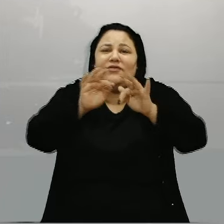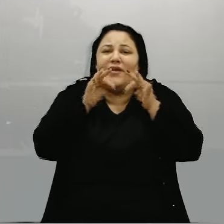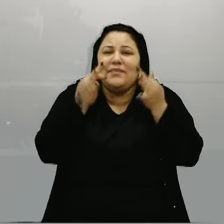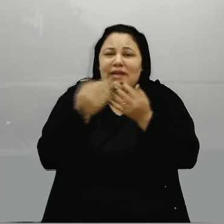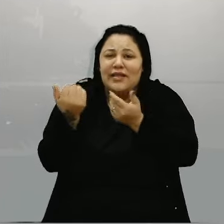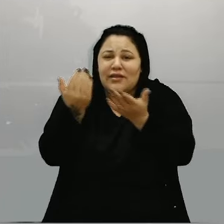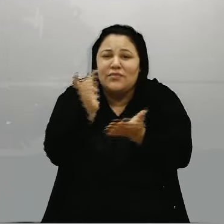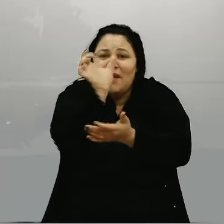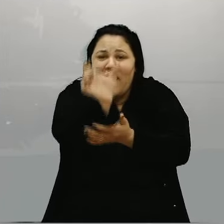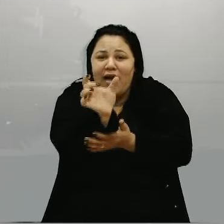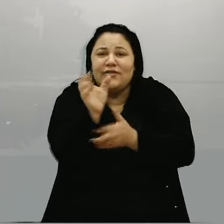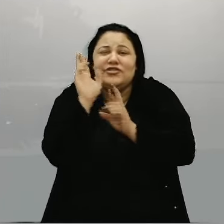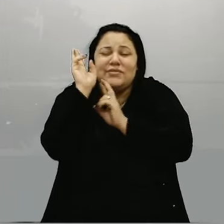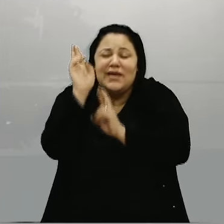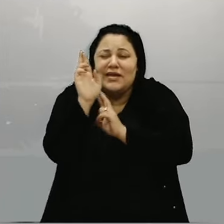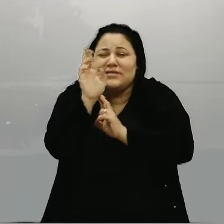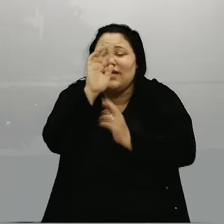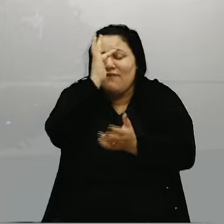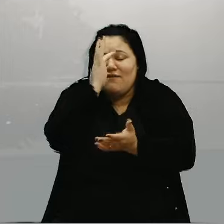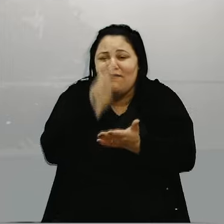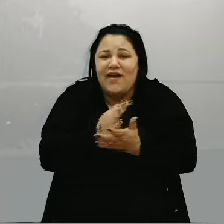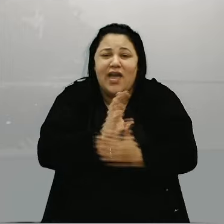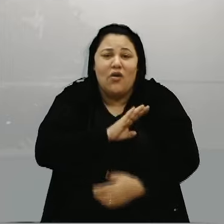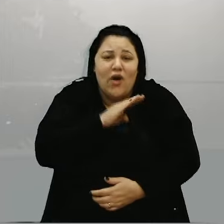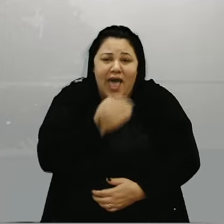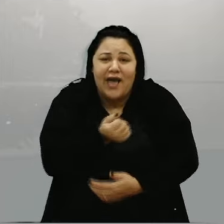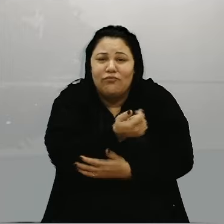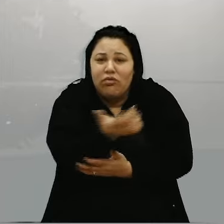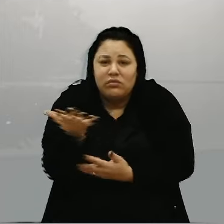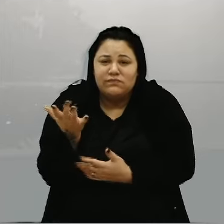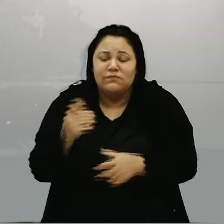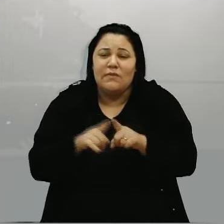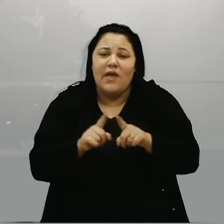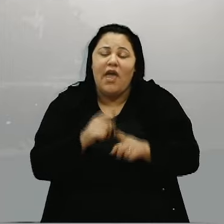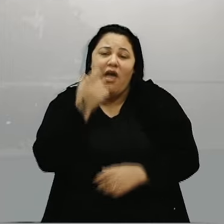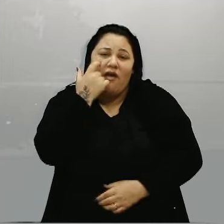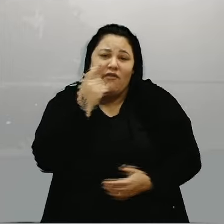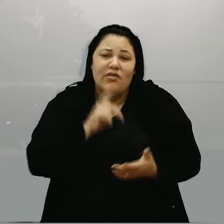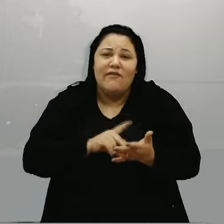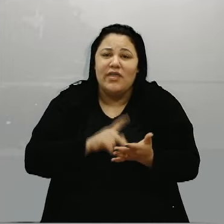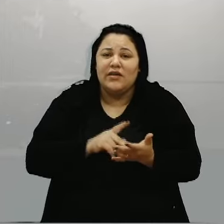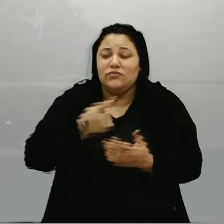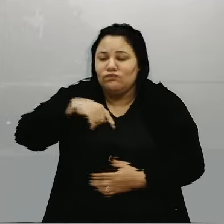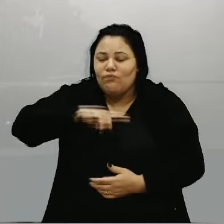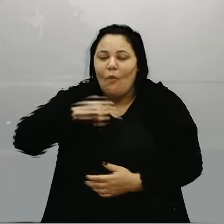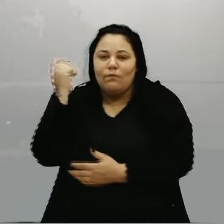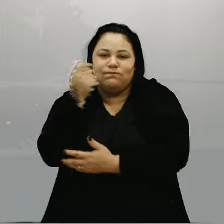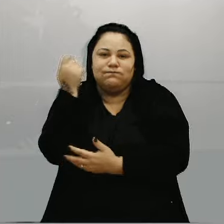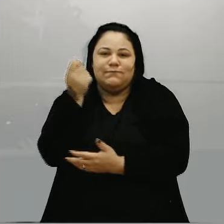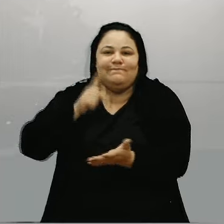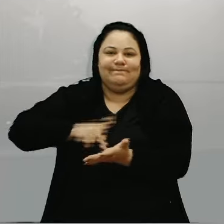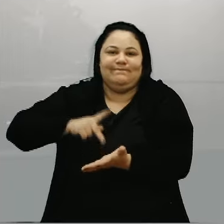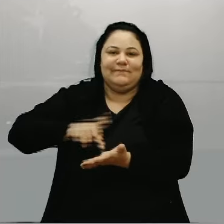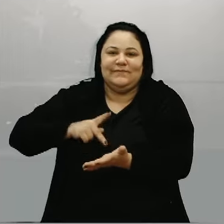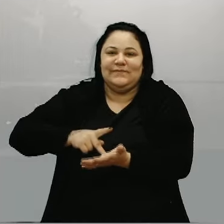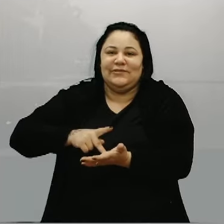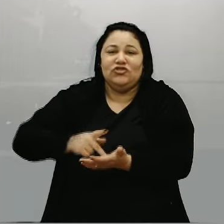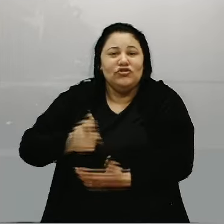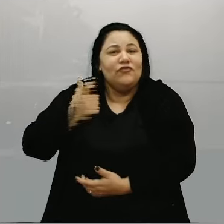de fé de encorajamento e Temos visto que de fato o nosso Rio Grande do Sul foi